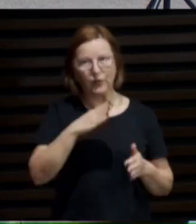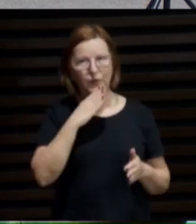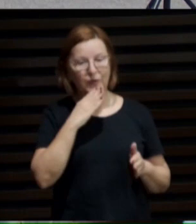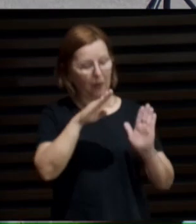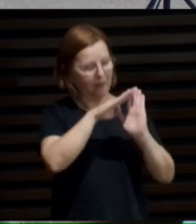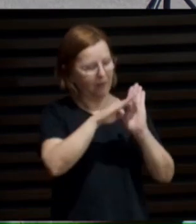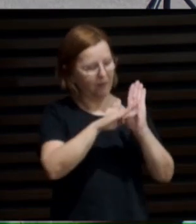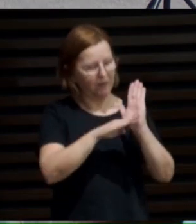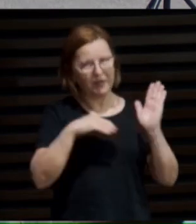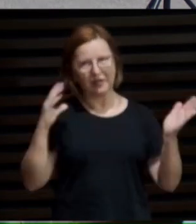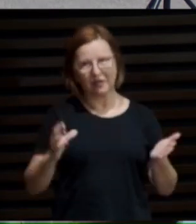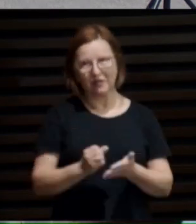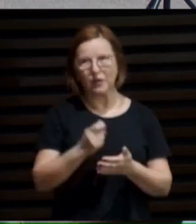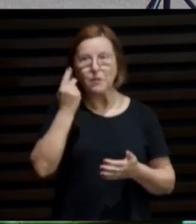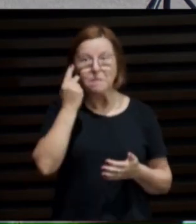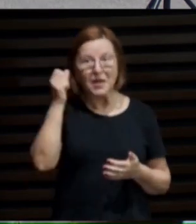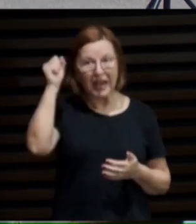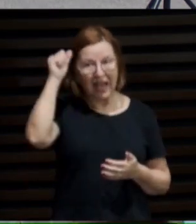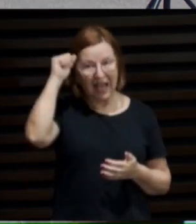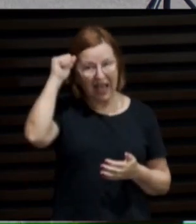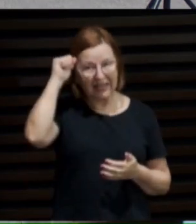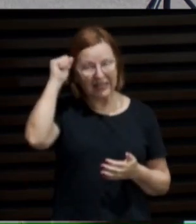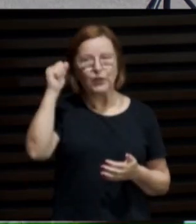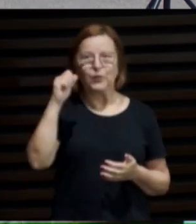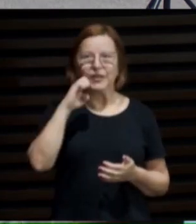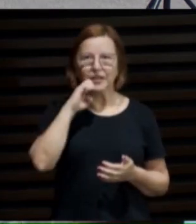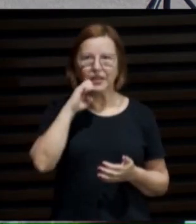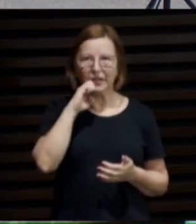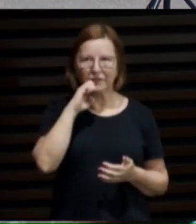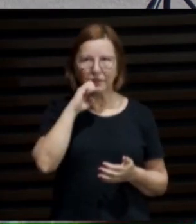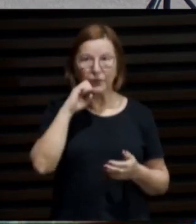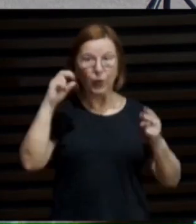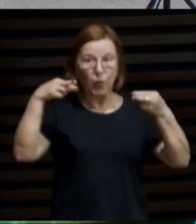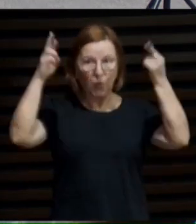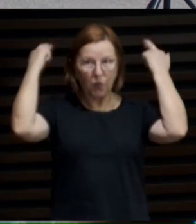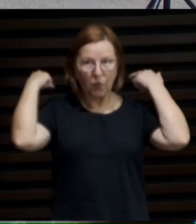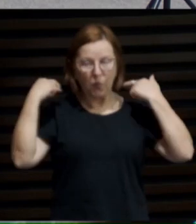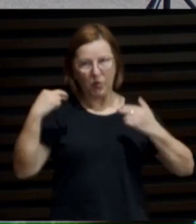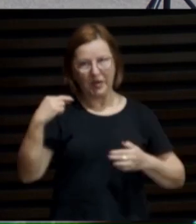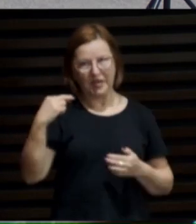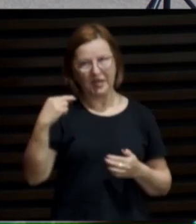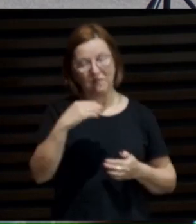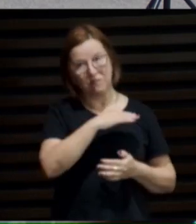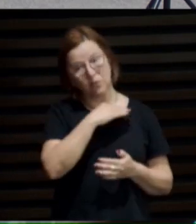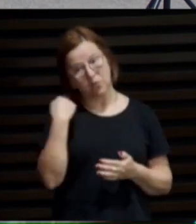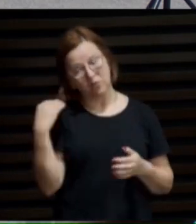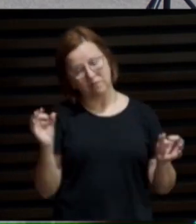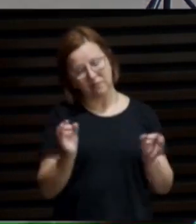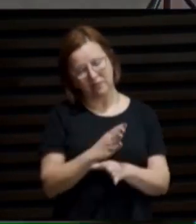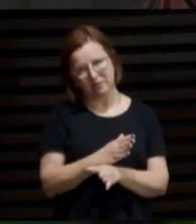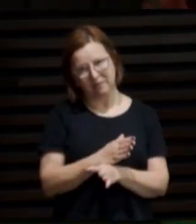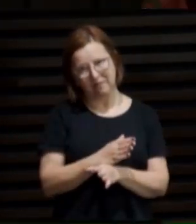salvação para Adão e Eva. Não simplesmente aquele cordeiro foi morto e pronto. Não,